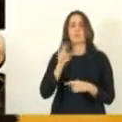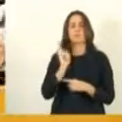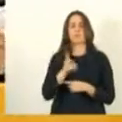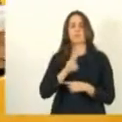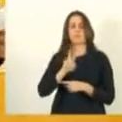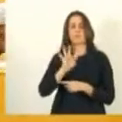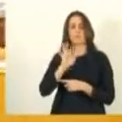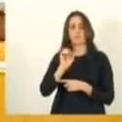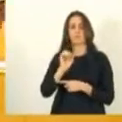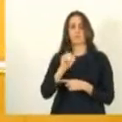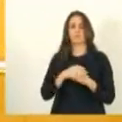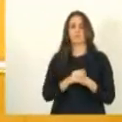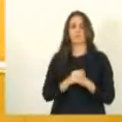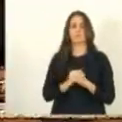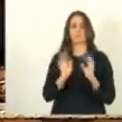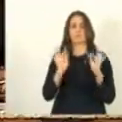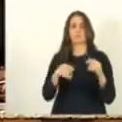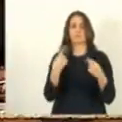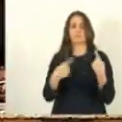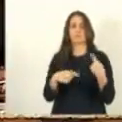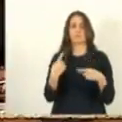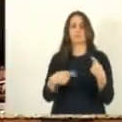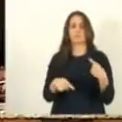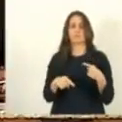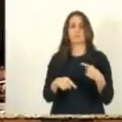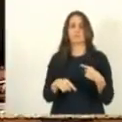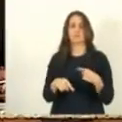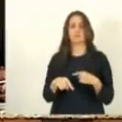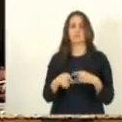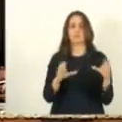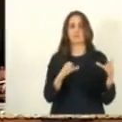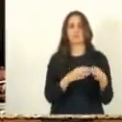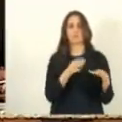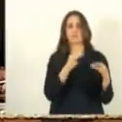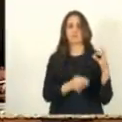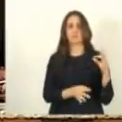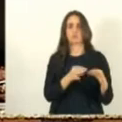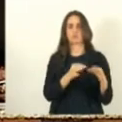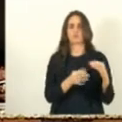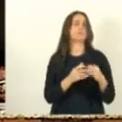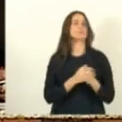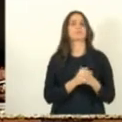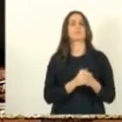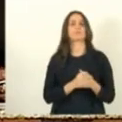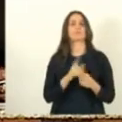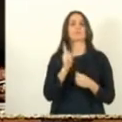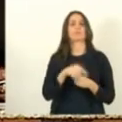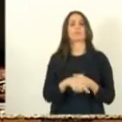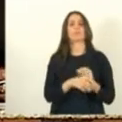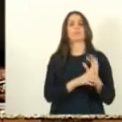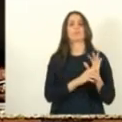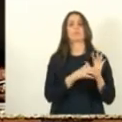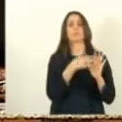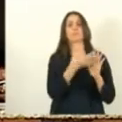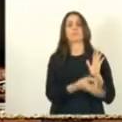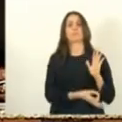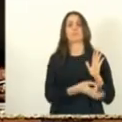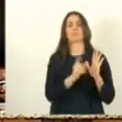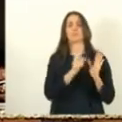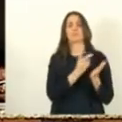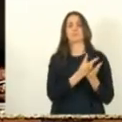comissão. Encerrada, então, a discussão na CCJ. O parecer é pela manutenção do